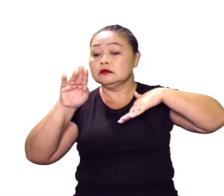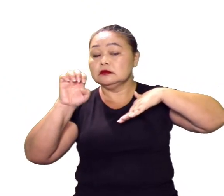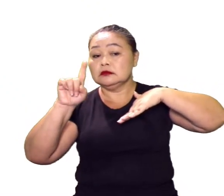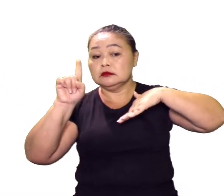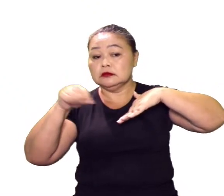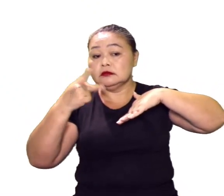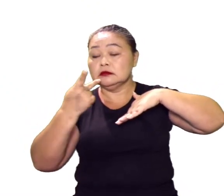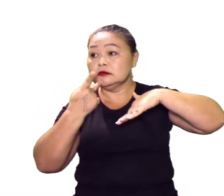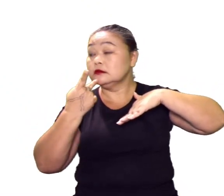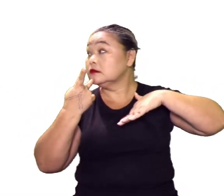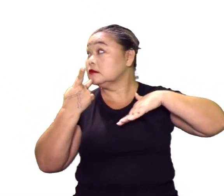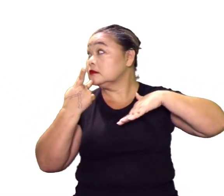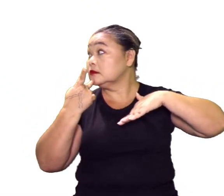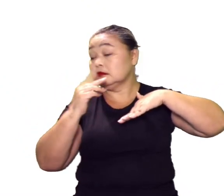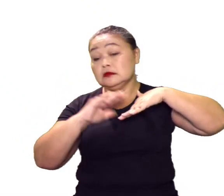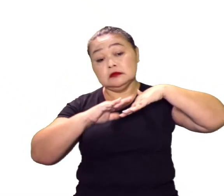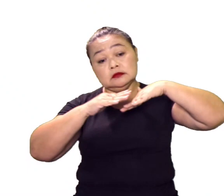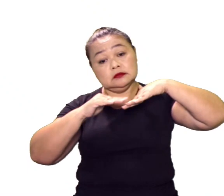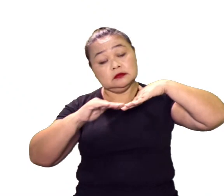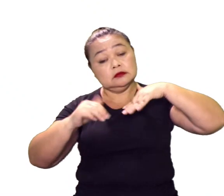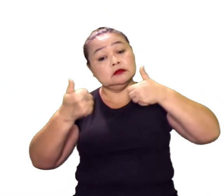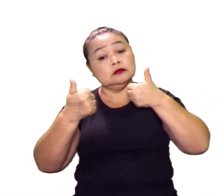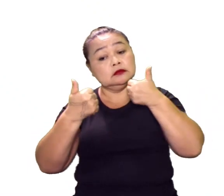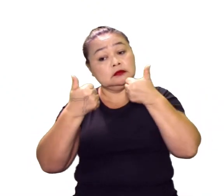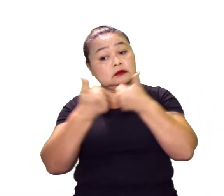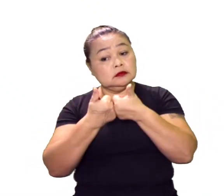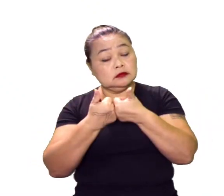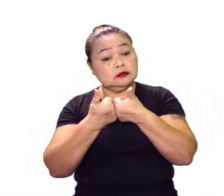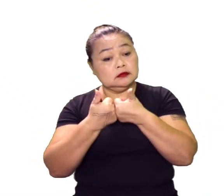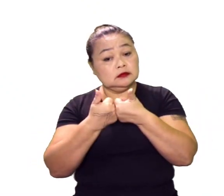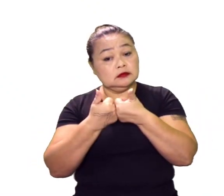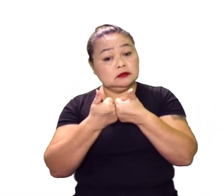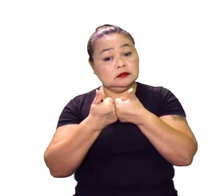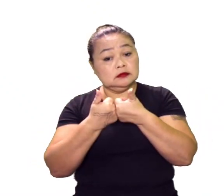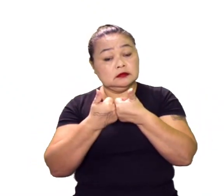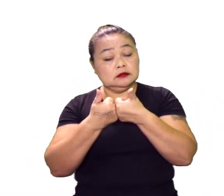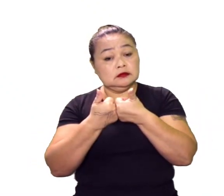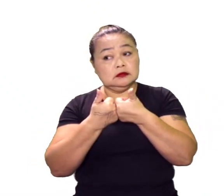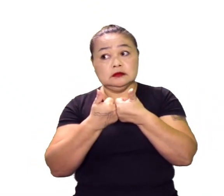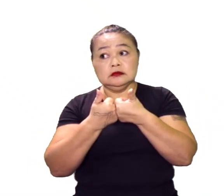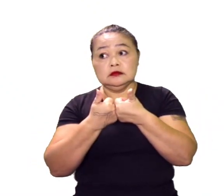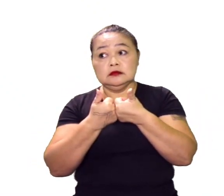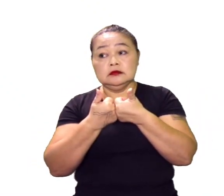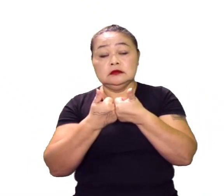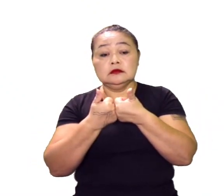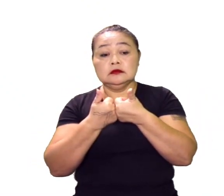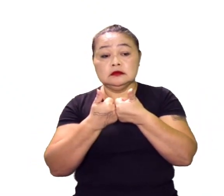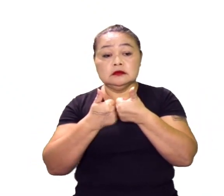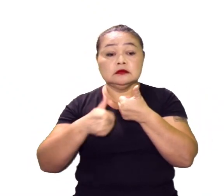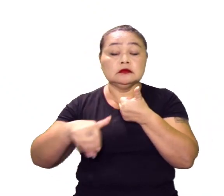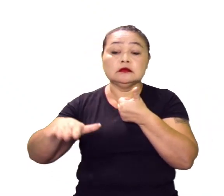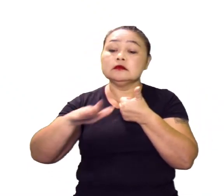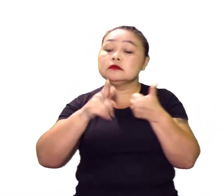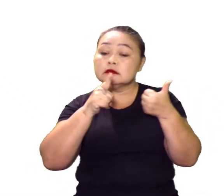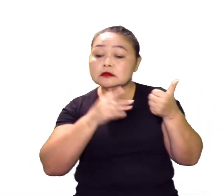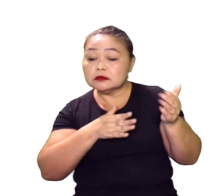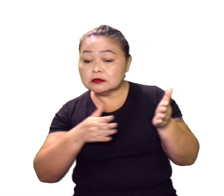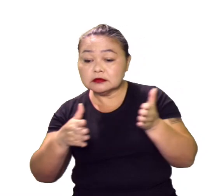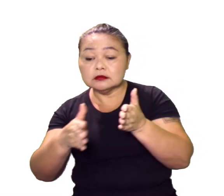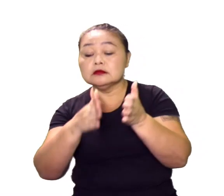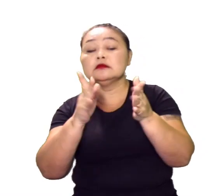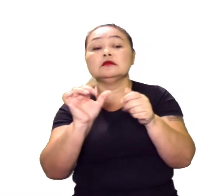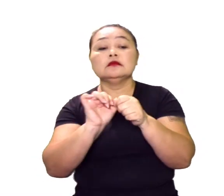próxima, já vai falando, é uma depressão que está próxima a um grande curso de água, que é o